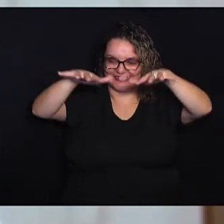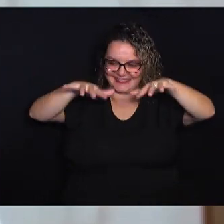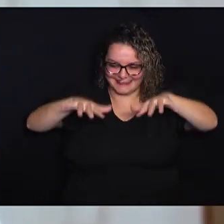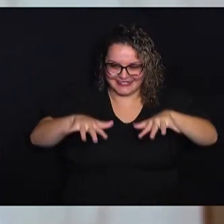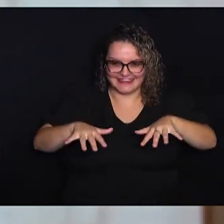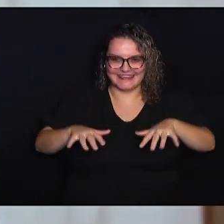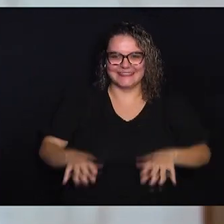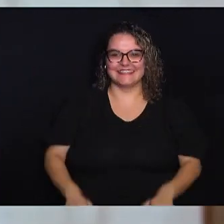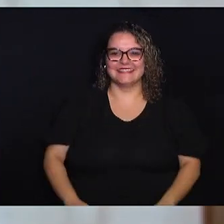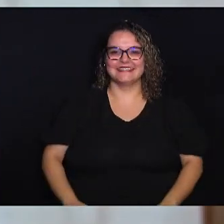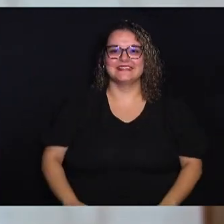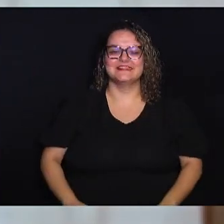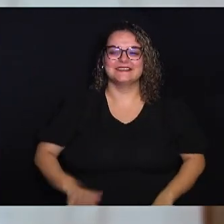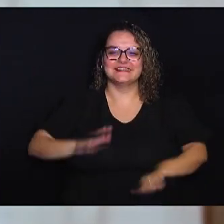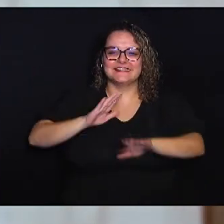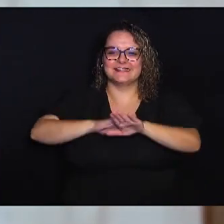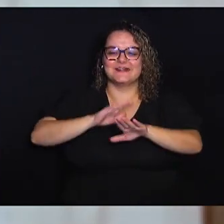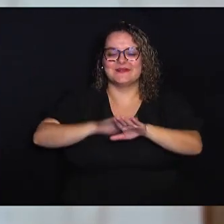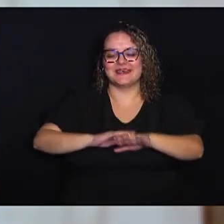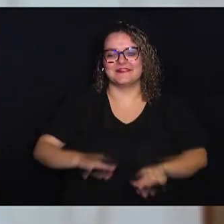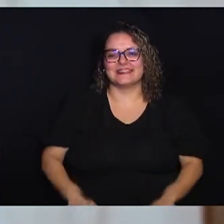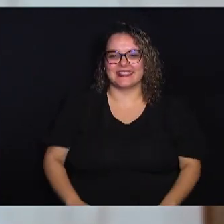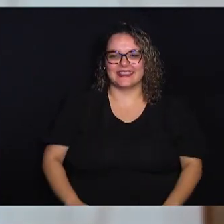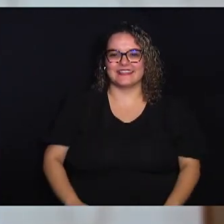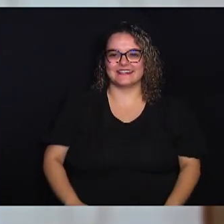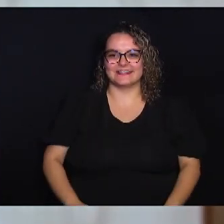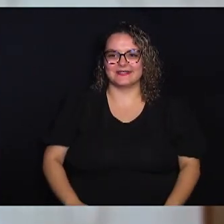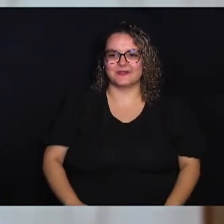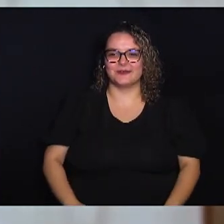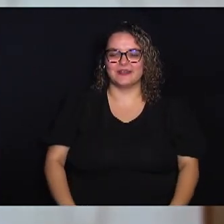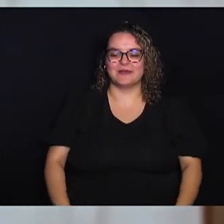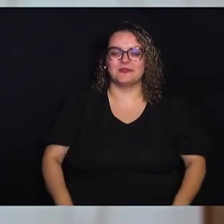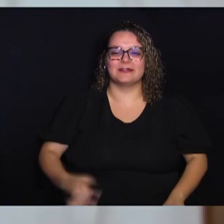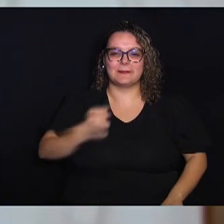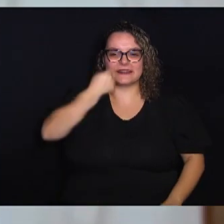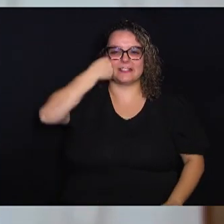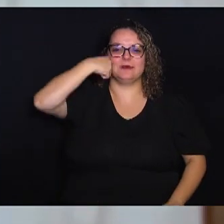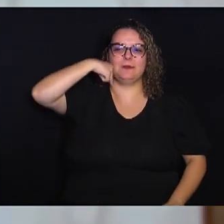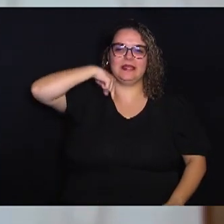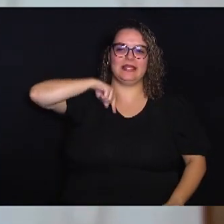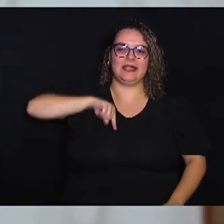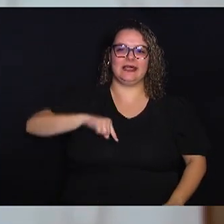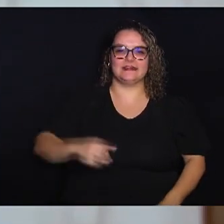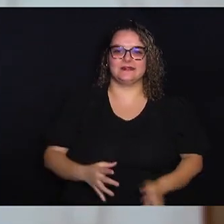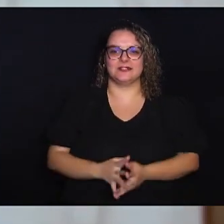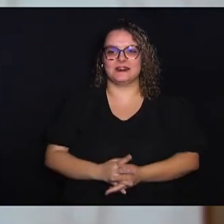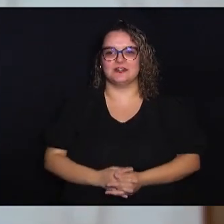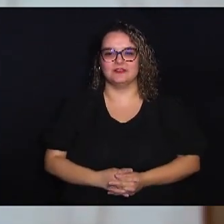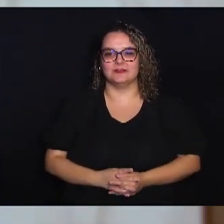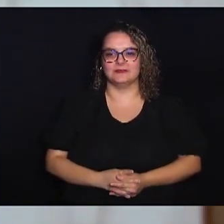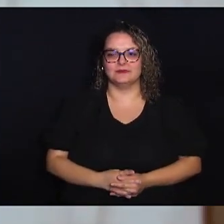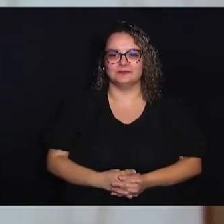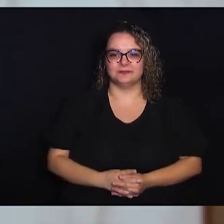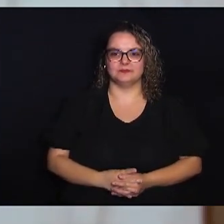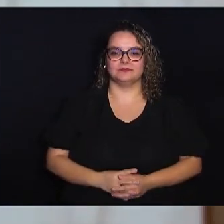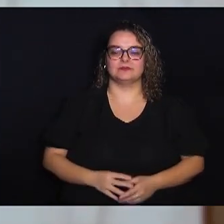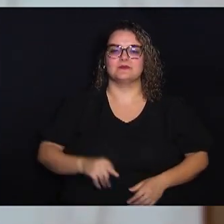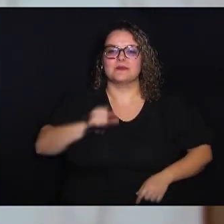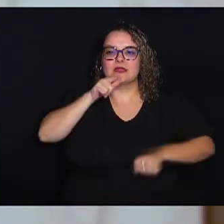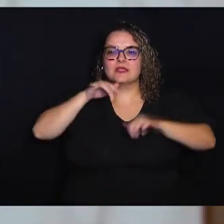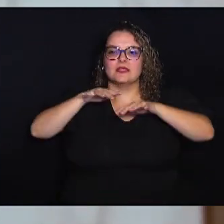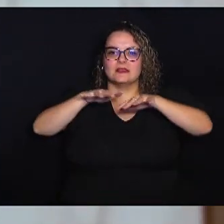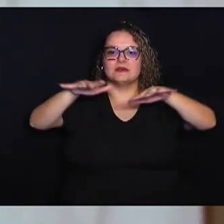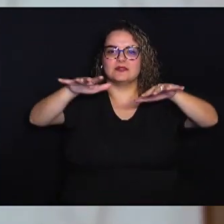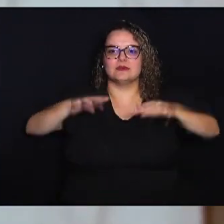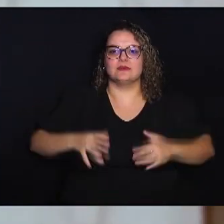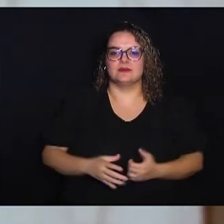o funcionamento e limpeza adequada aqui de toda essa veia respiratória, a gente precisa do quê? De umidade nessas